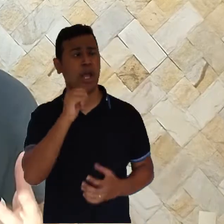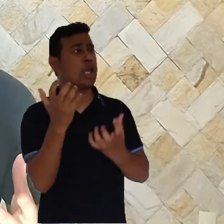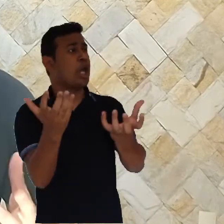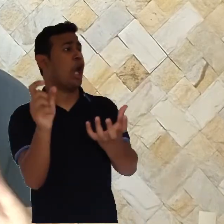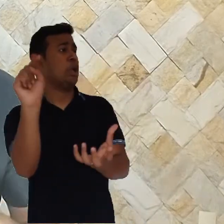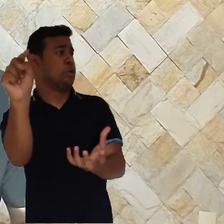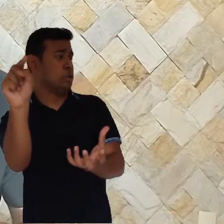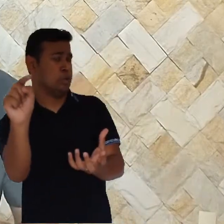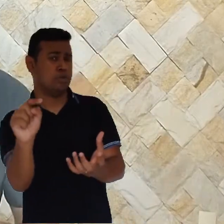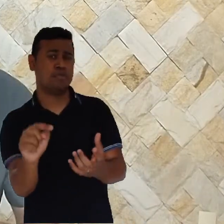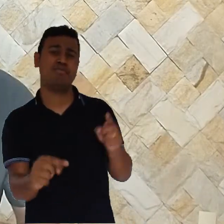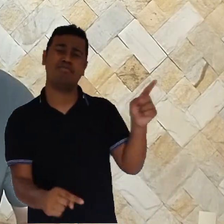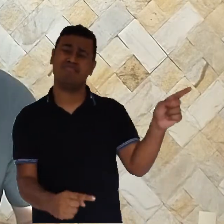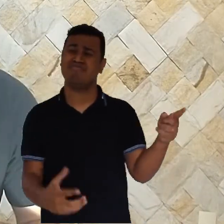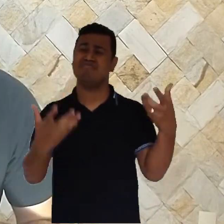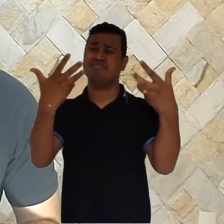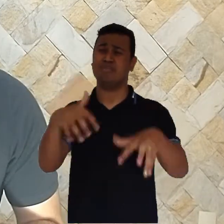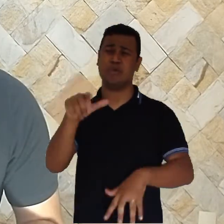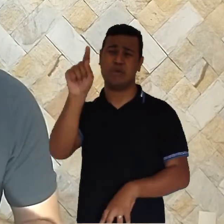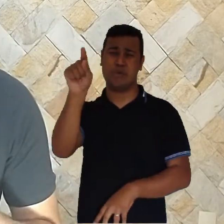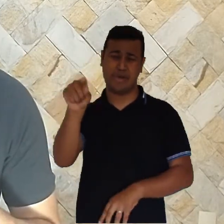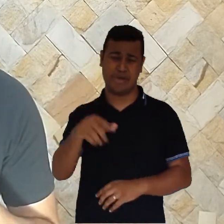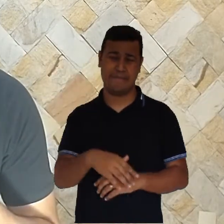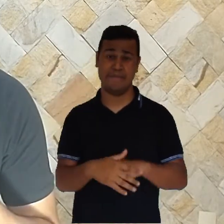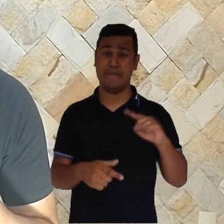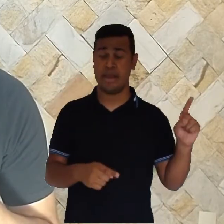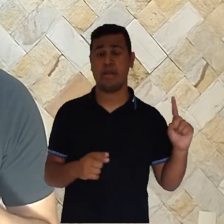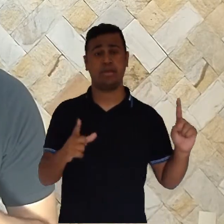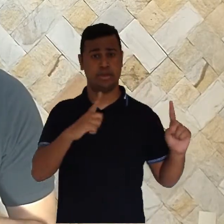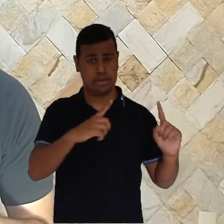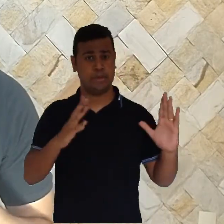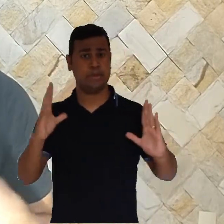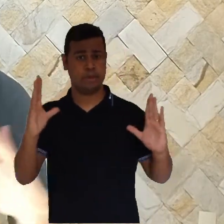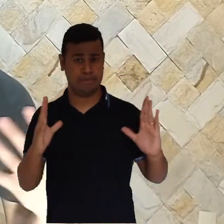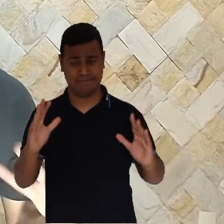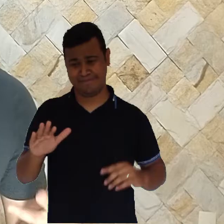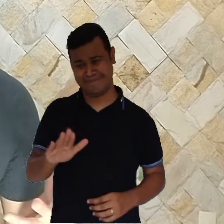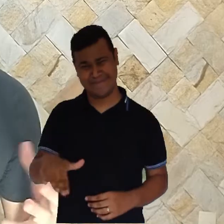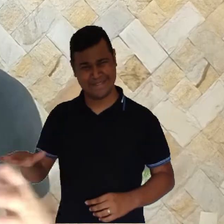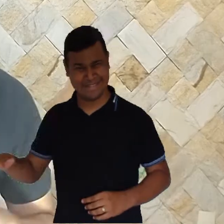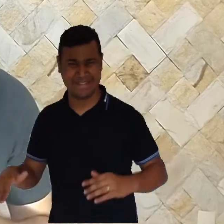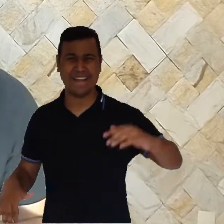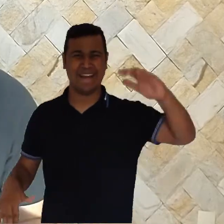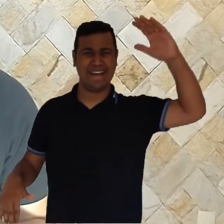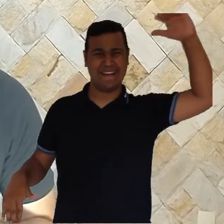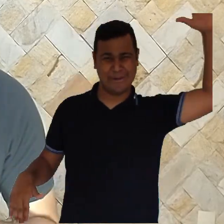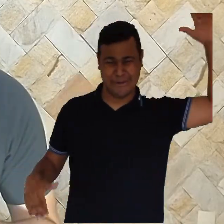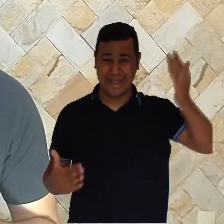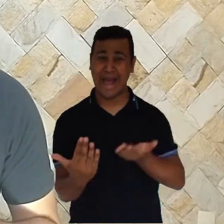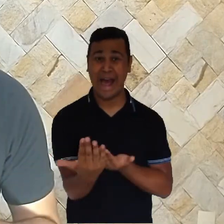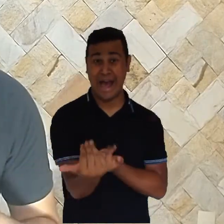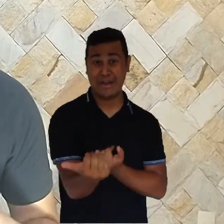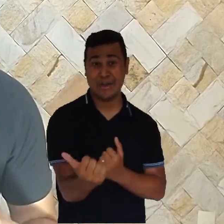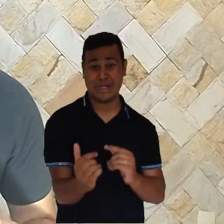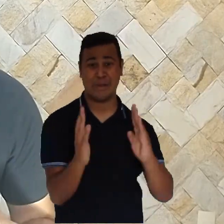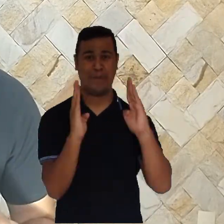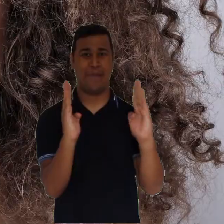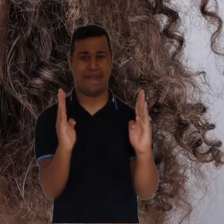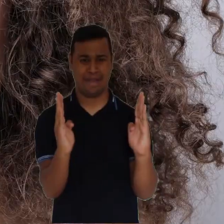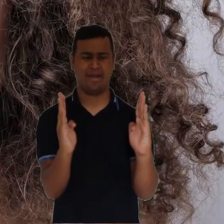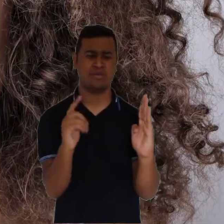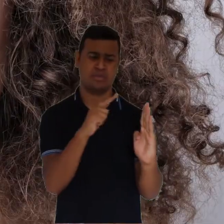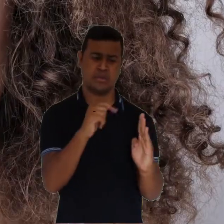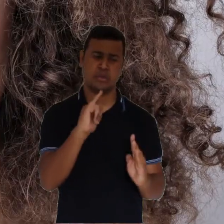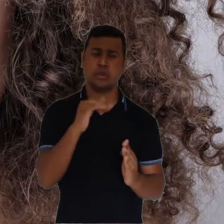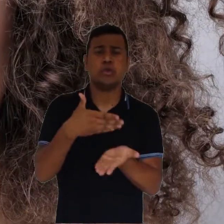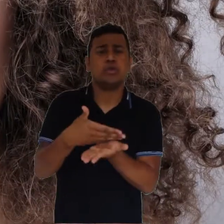a adolescência geralmente representa uma transição entre a infância e a fase adulta, é normal eles iniciarem algo e